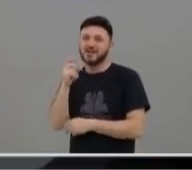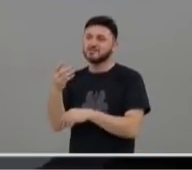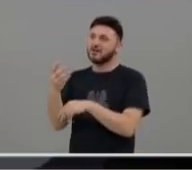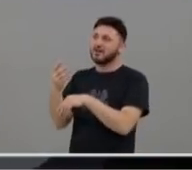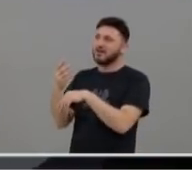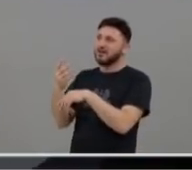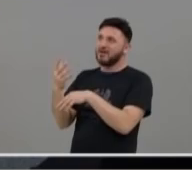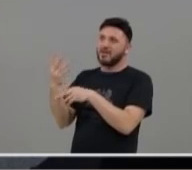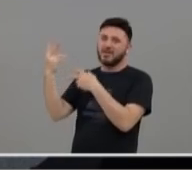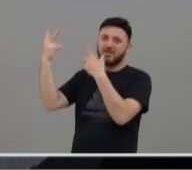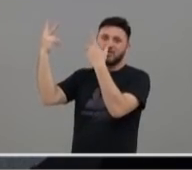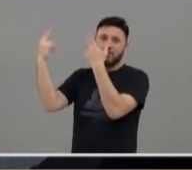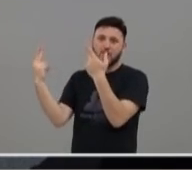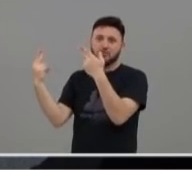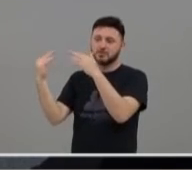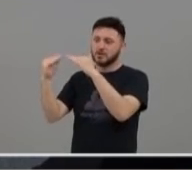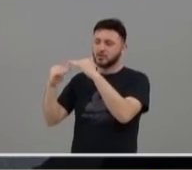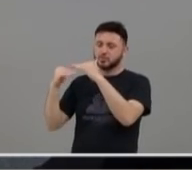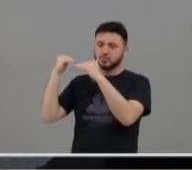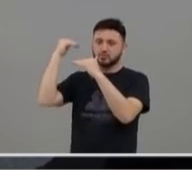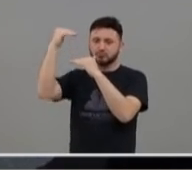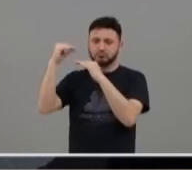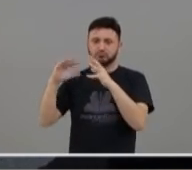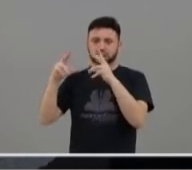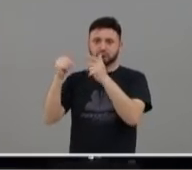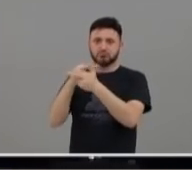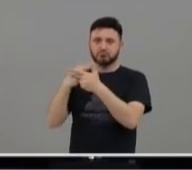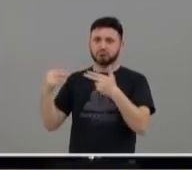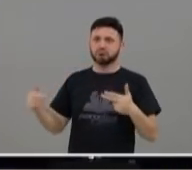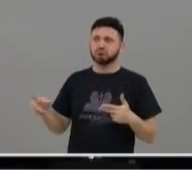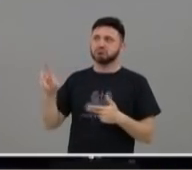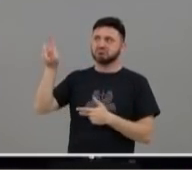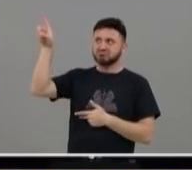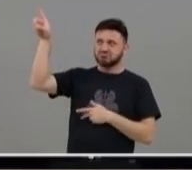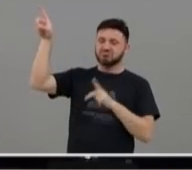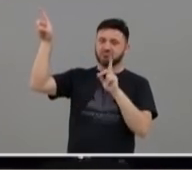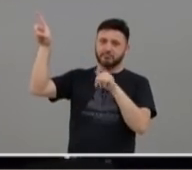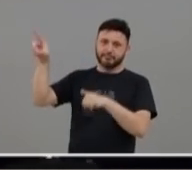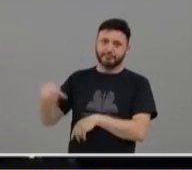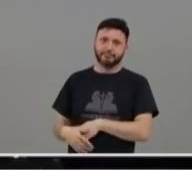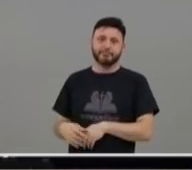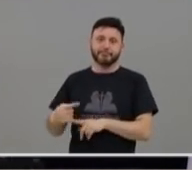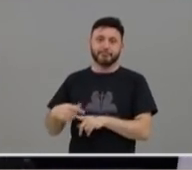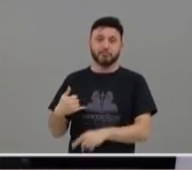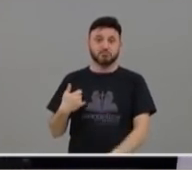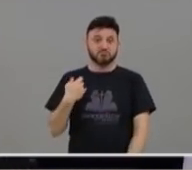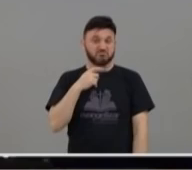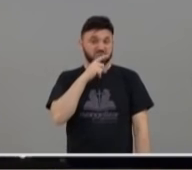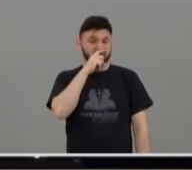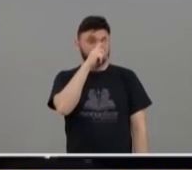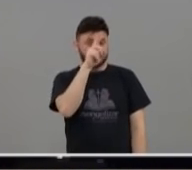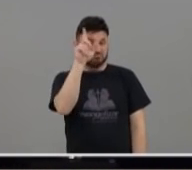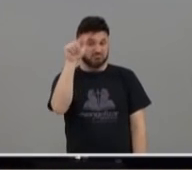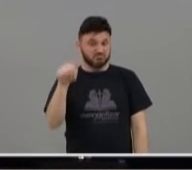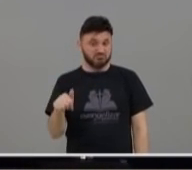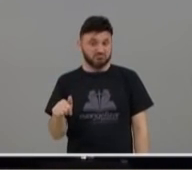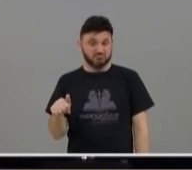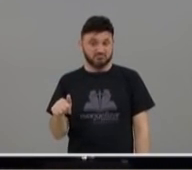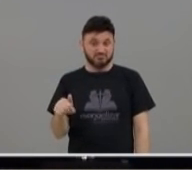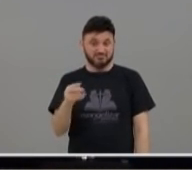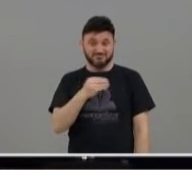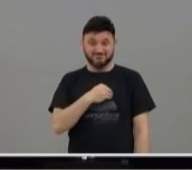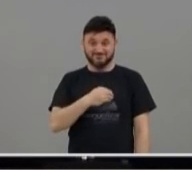ser superior aquilo que o outro muitas vezes traz. O orgulho é o pai dos